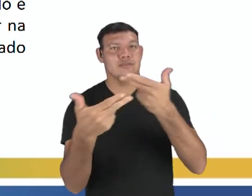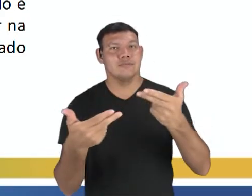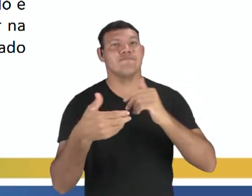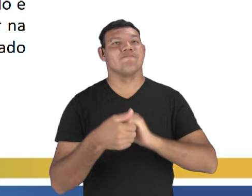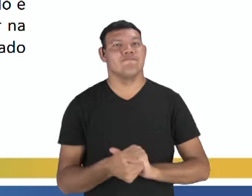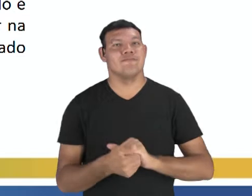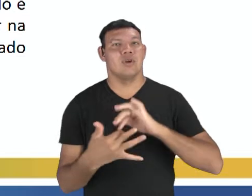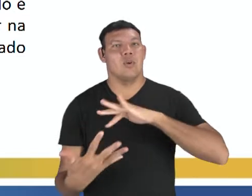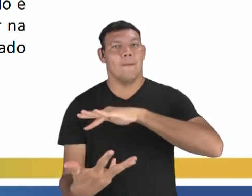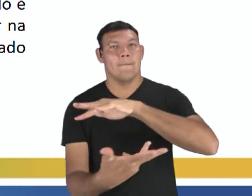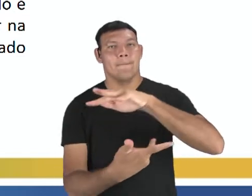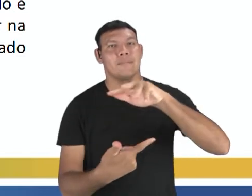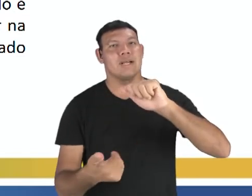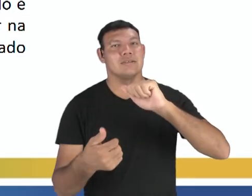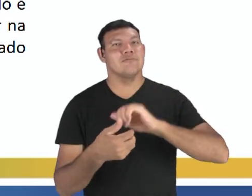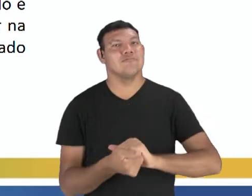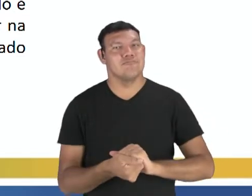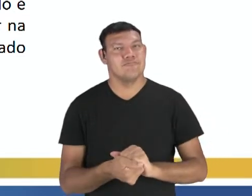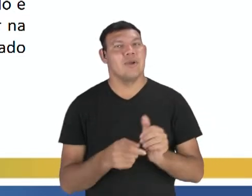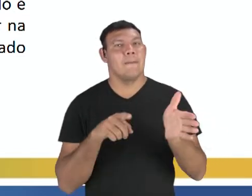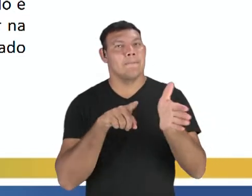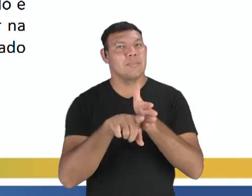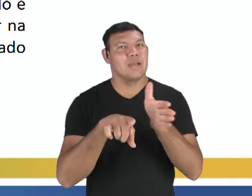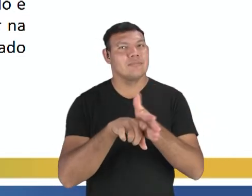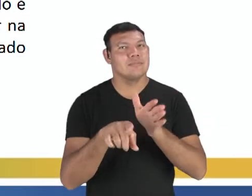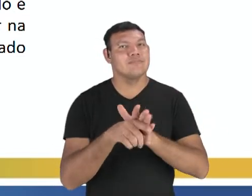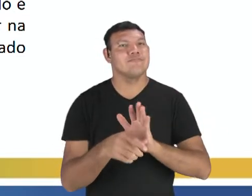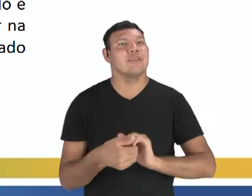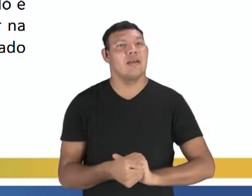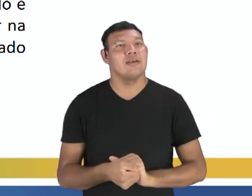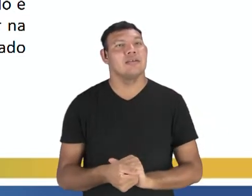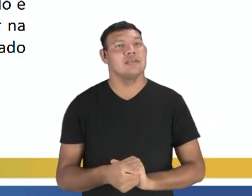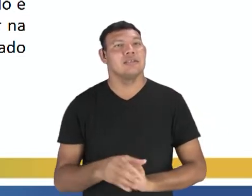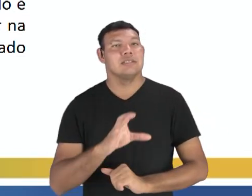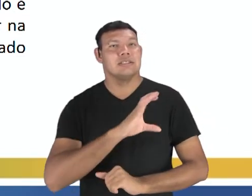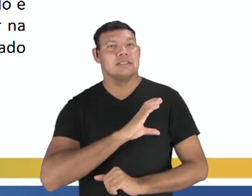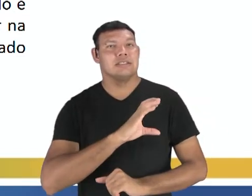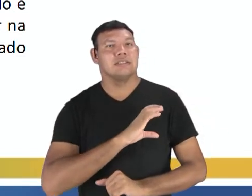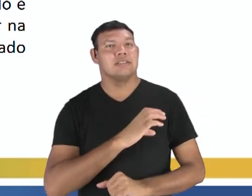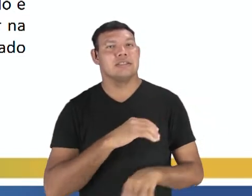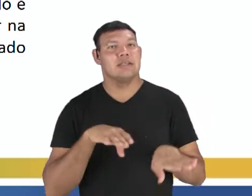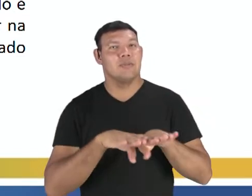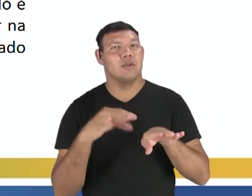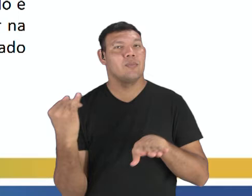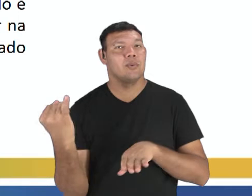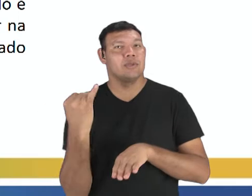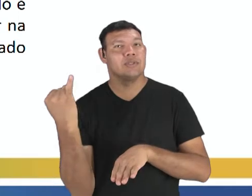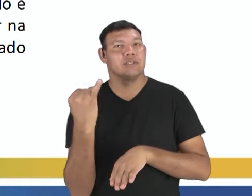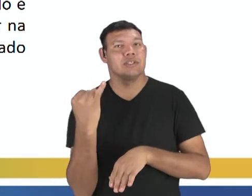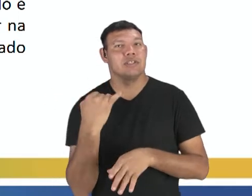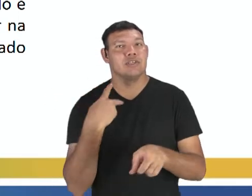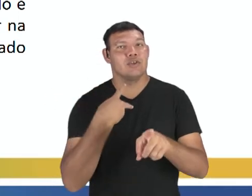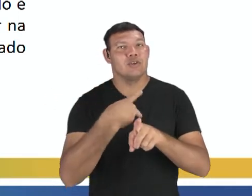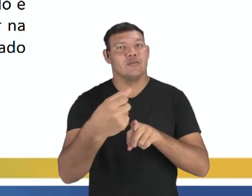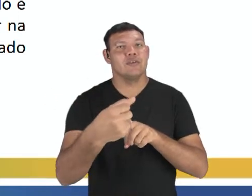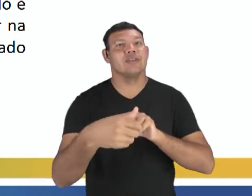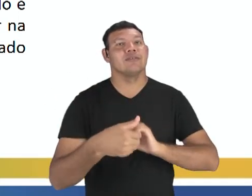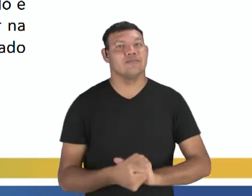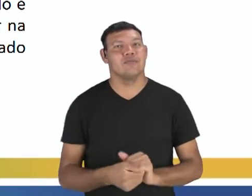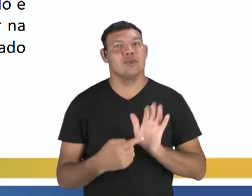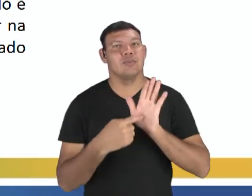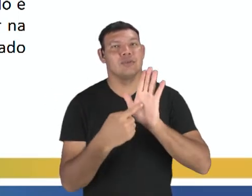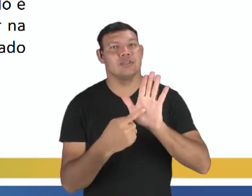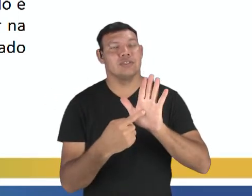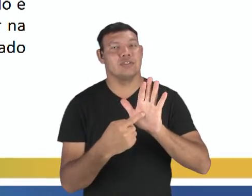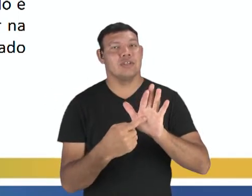importantes conquistas, o torneio Rio-São Paulo e a Copa do Brasil, o colocavam como um